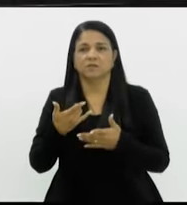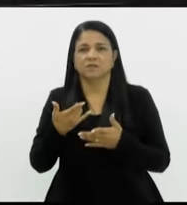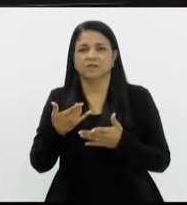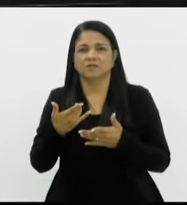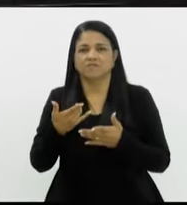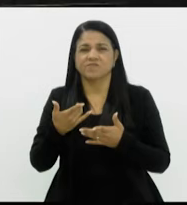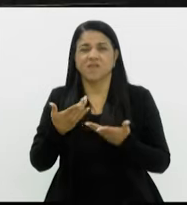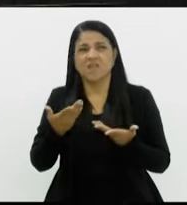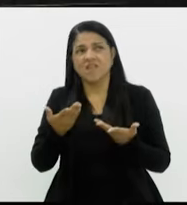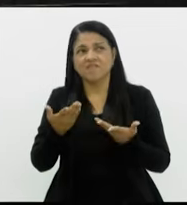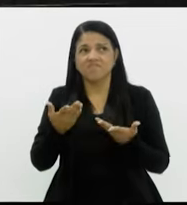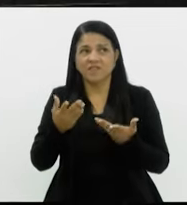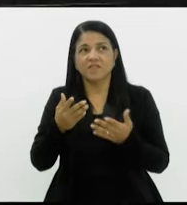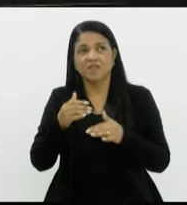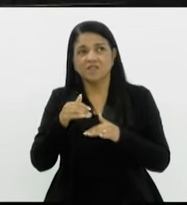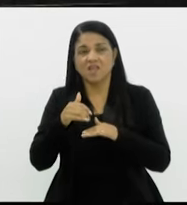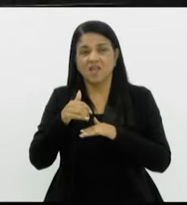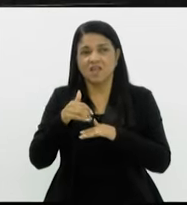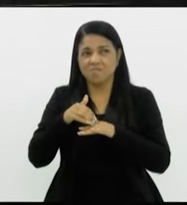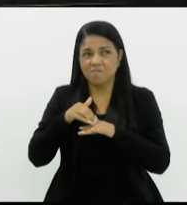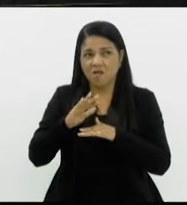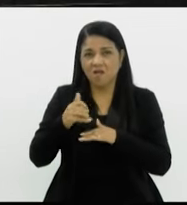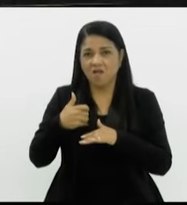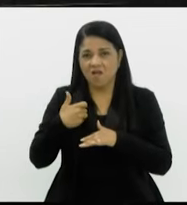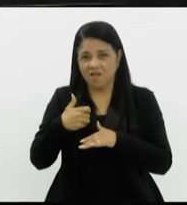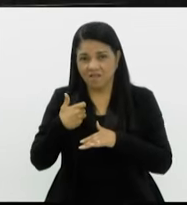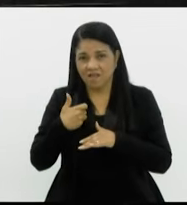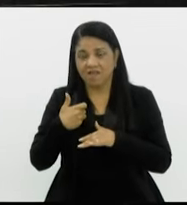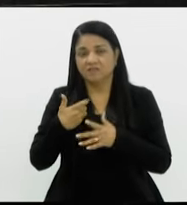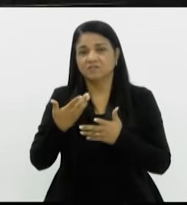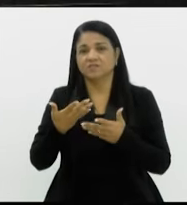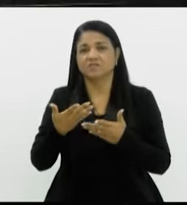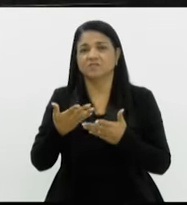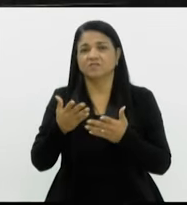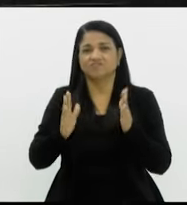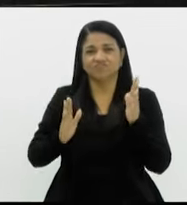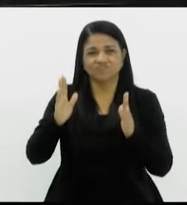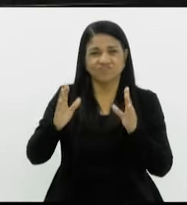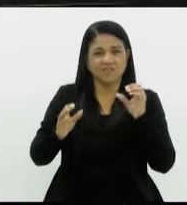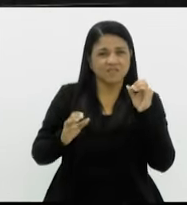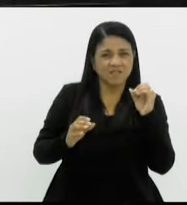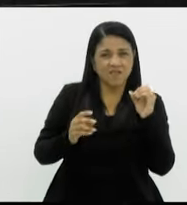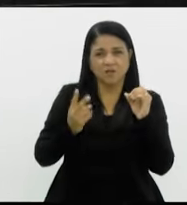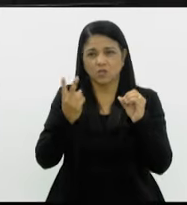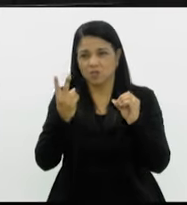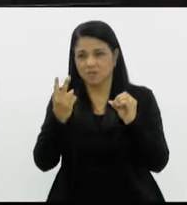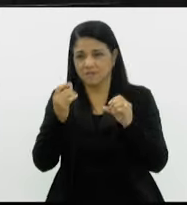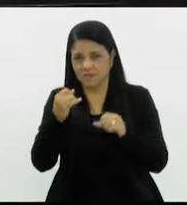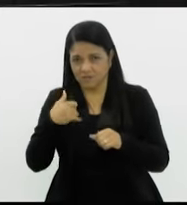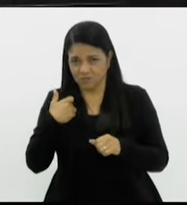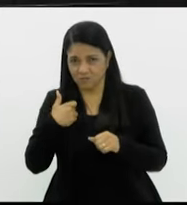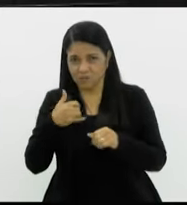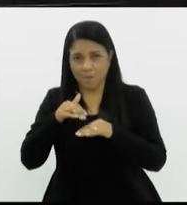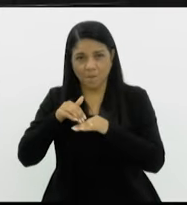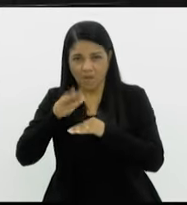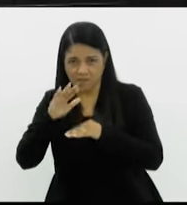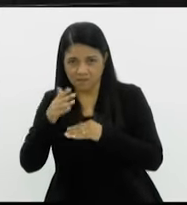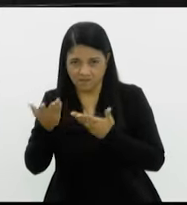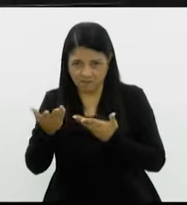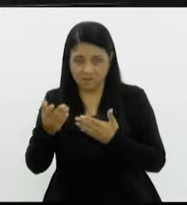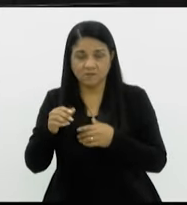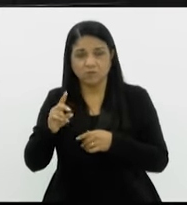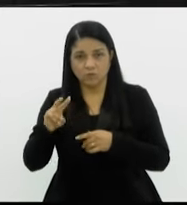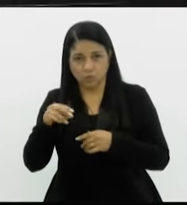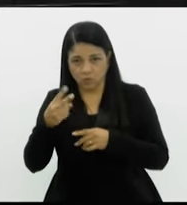fora daquele, daquela faixa etária de prioridade entre 0 a 2 anos, e tem a dificuldade de ser